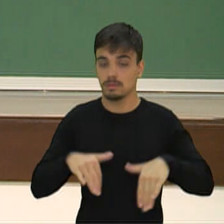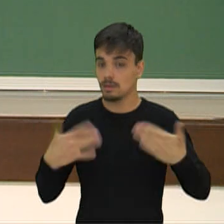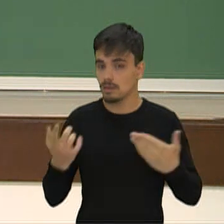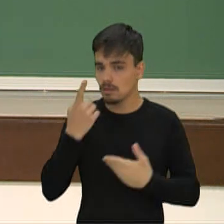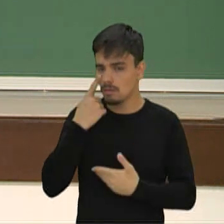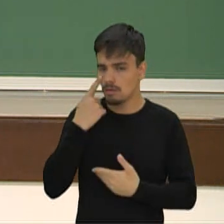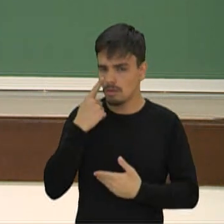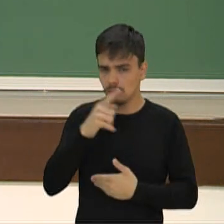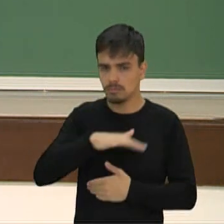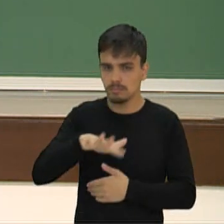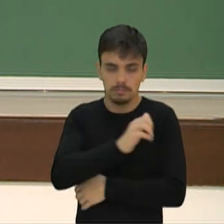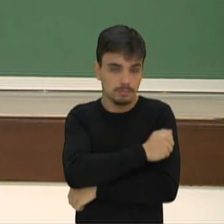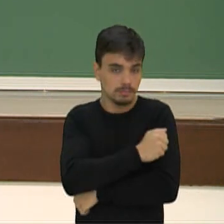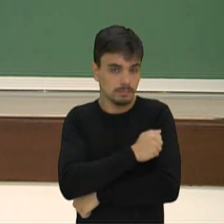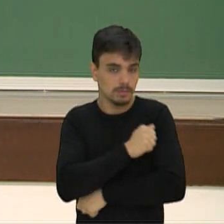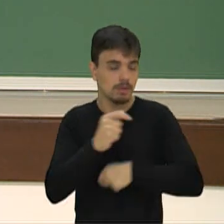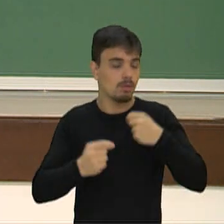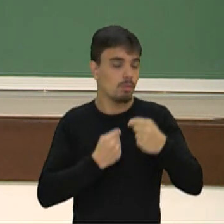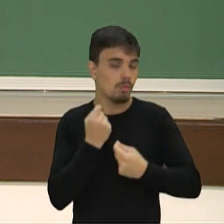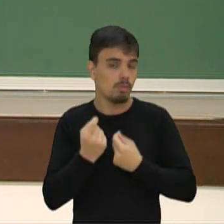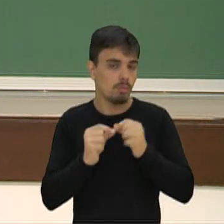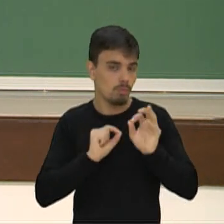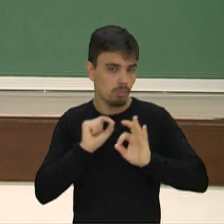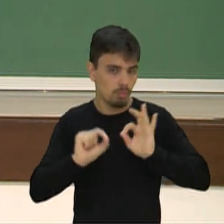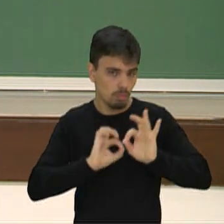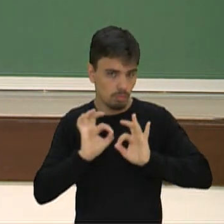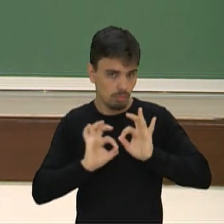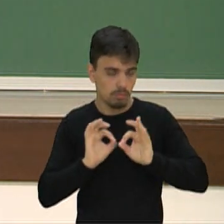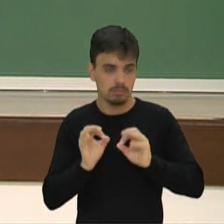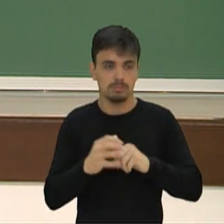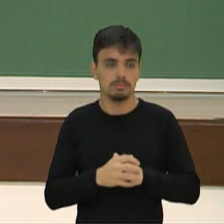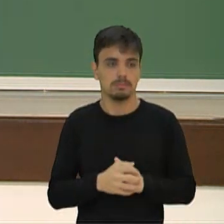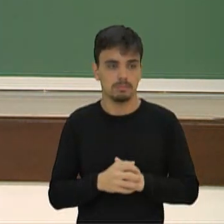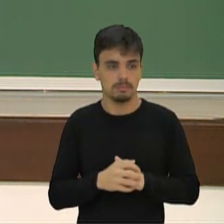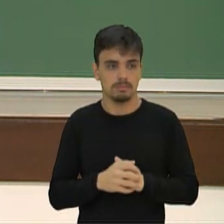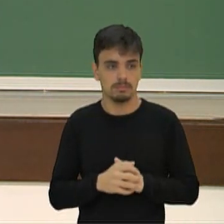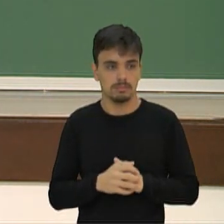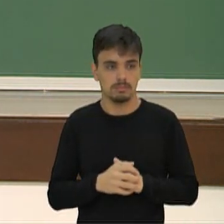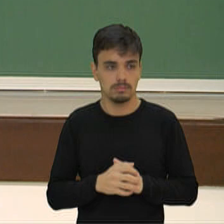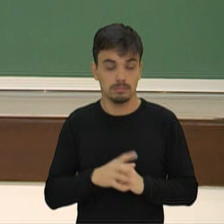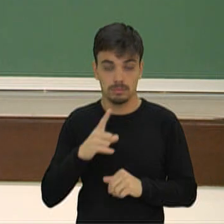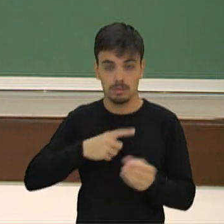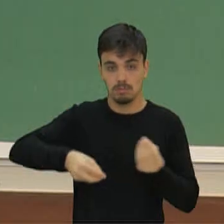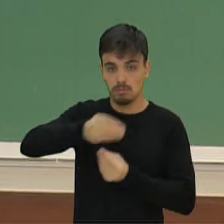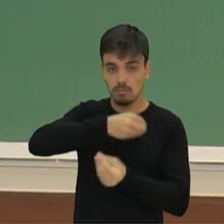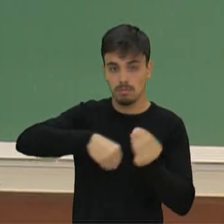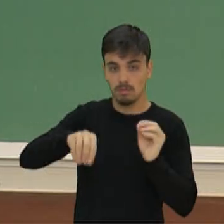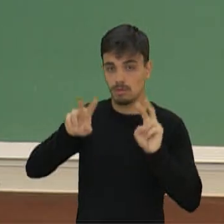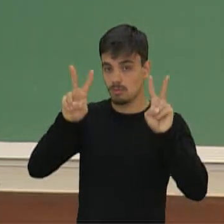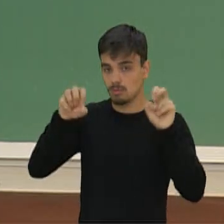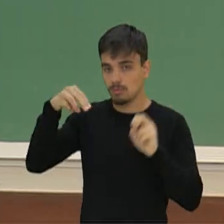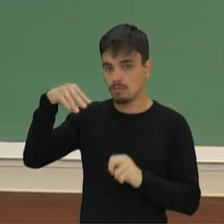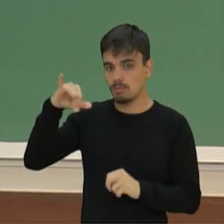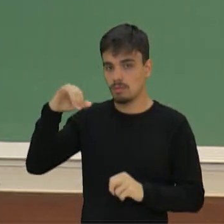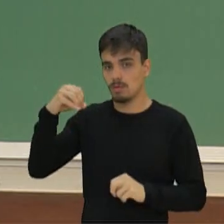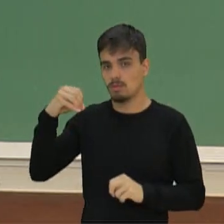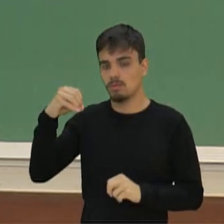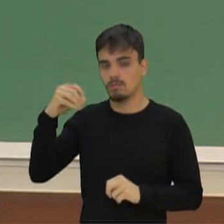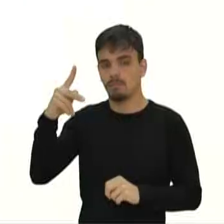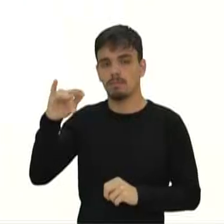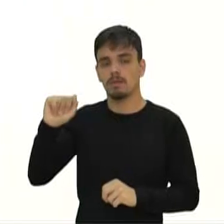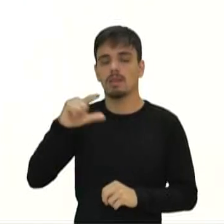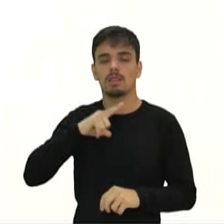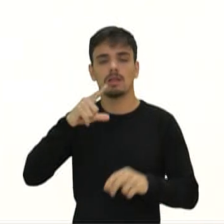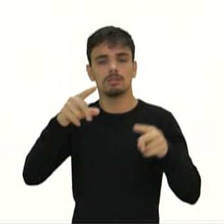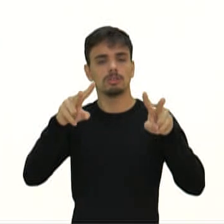Vamos lá então, prezados alunos, para a gente estar trabalhando e retomando esses conceitos. Quando envolvemos o aspecto da miopia, então temos uma dificuldade